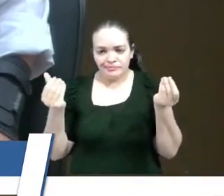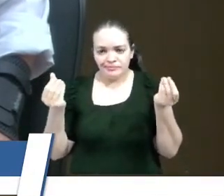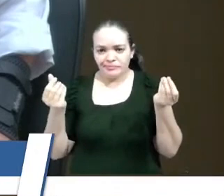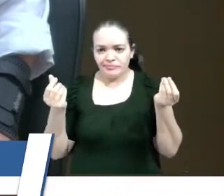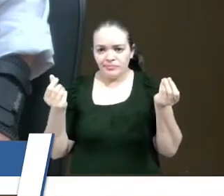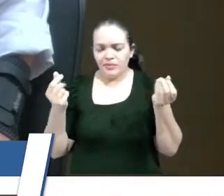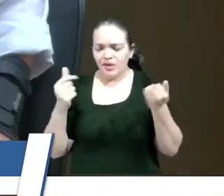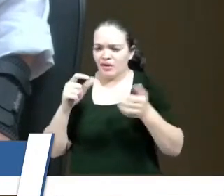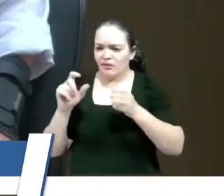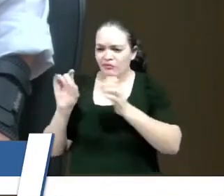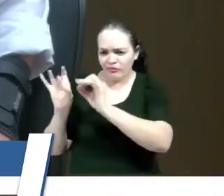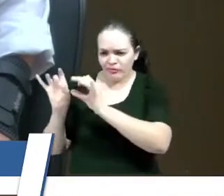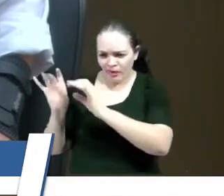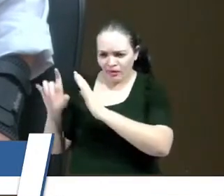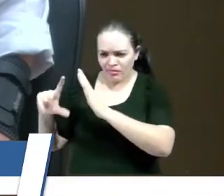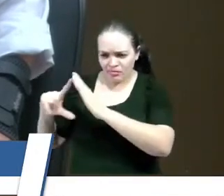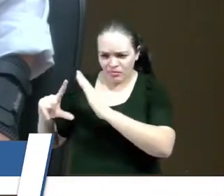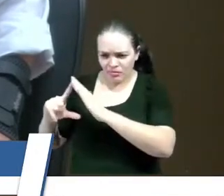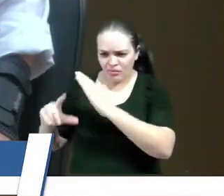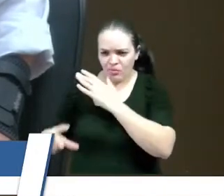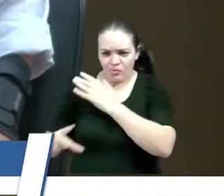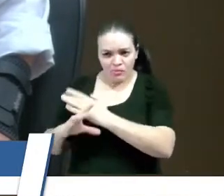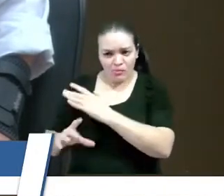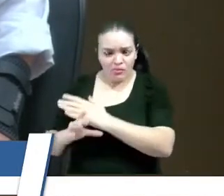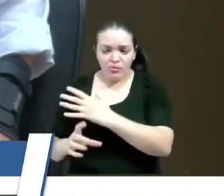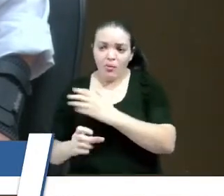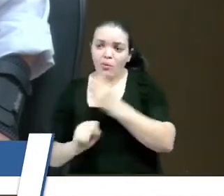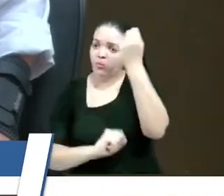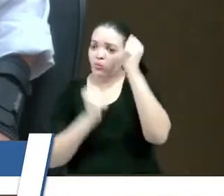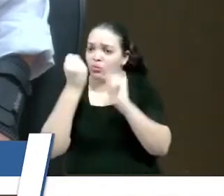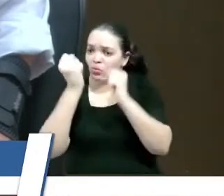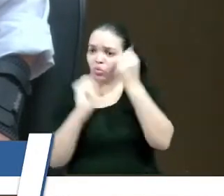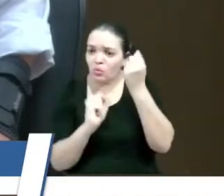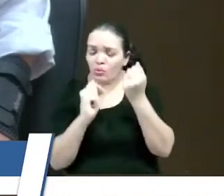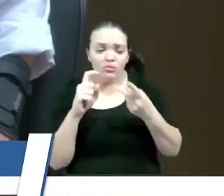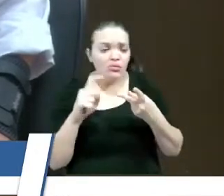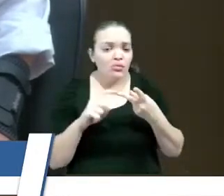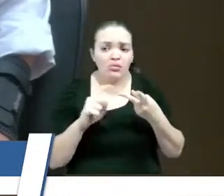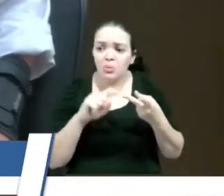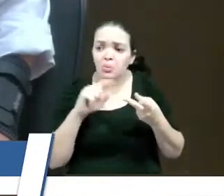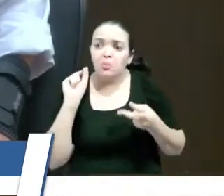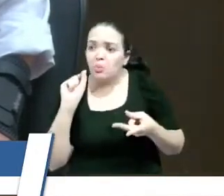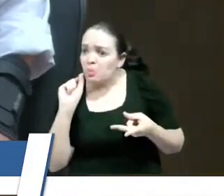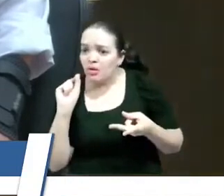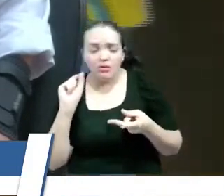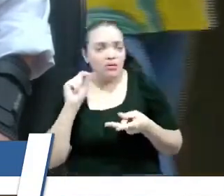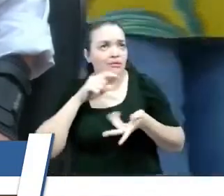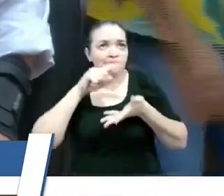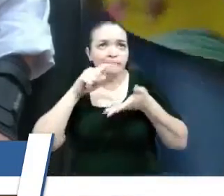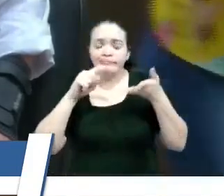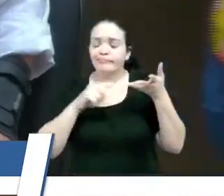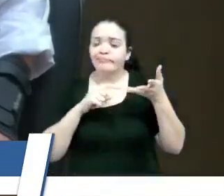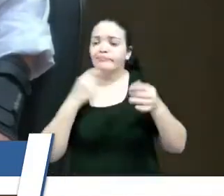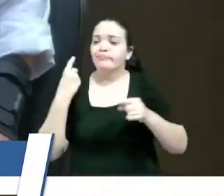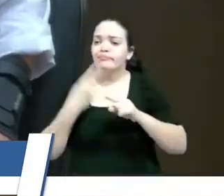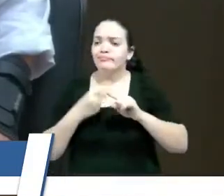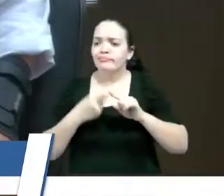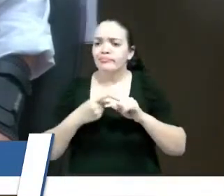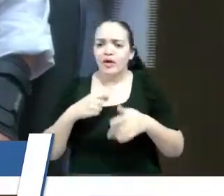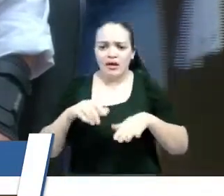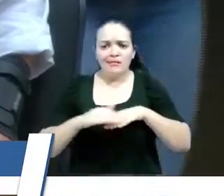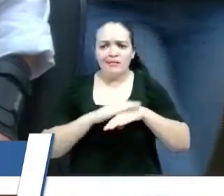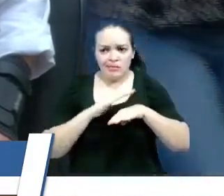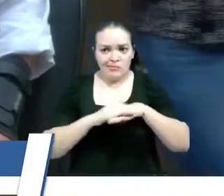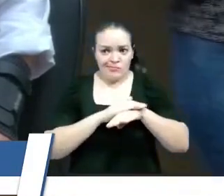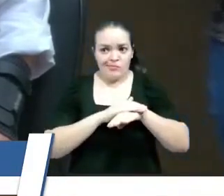comerciais que a cidade tem, as atividades industriais que a cidade tem. Né? Nós aqui temos a indústria do calçado muito forte,